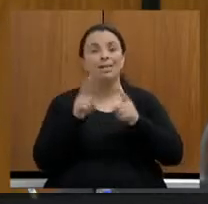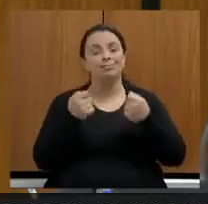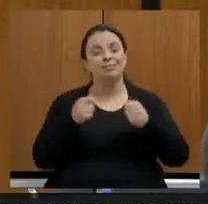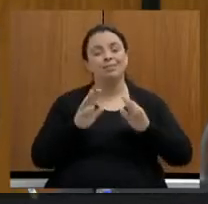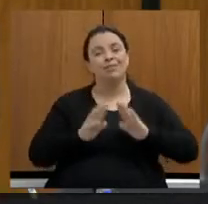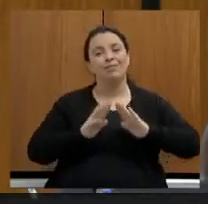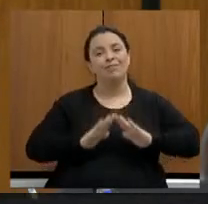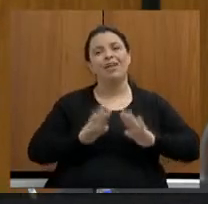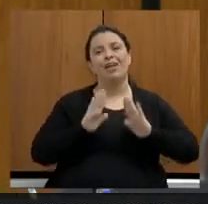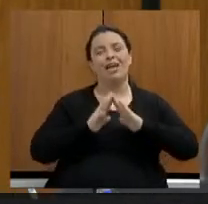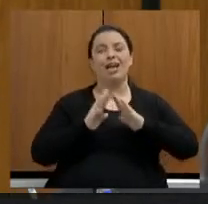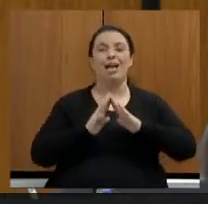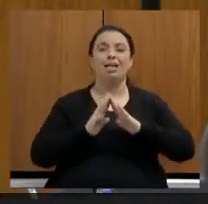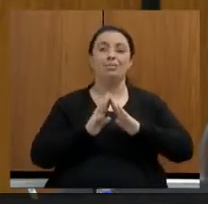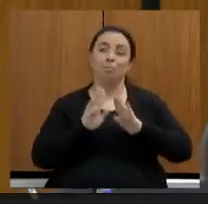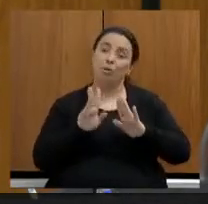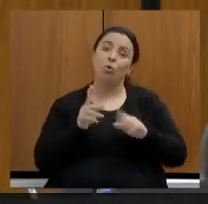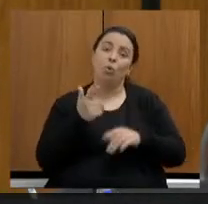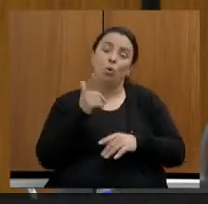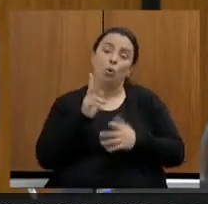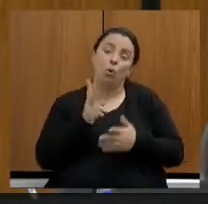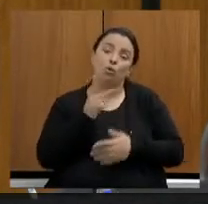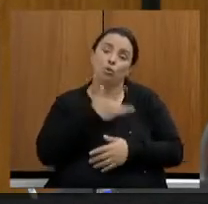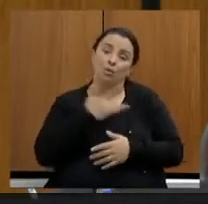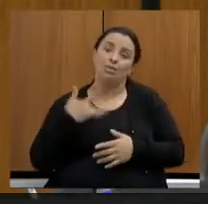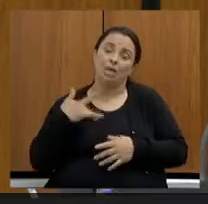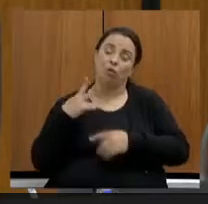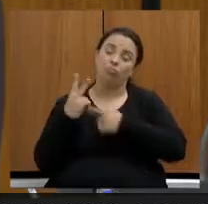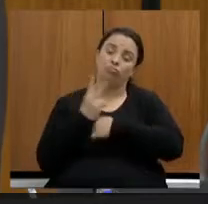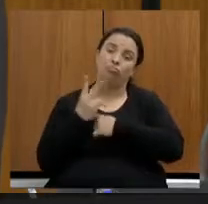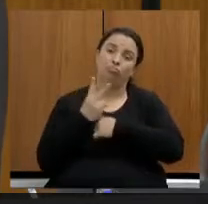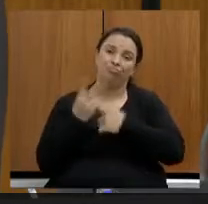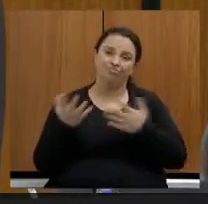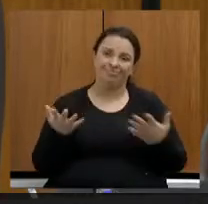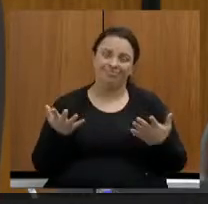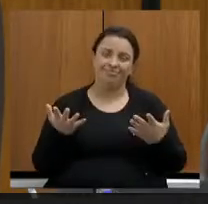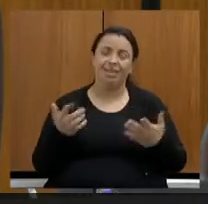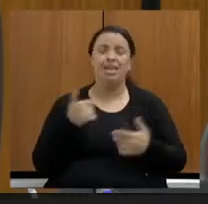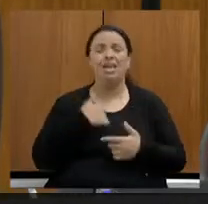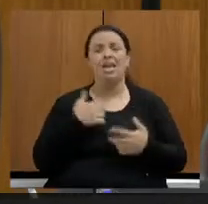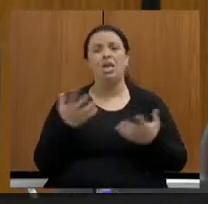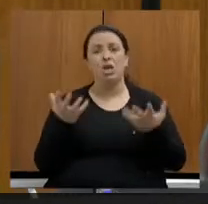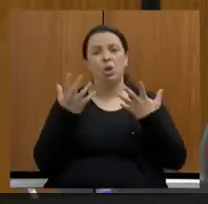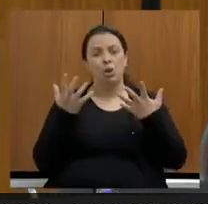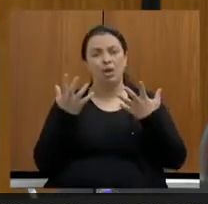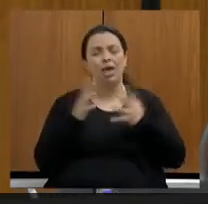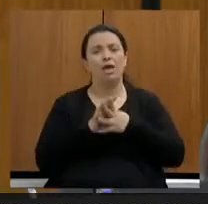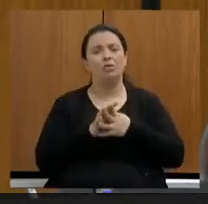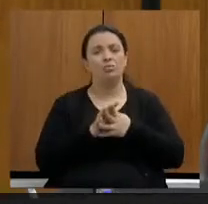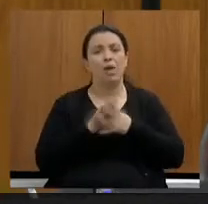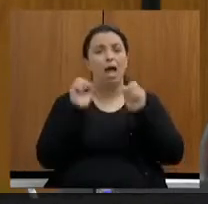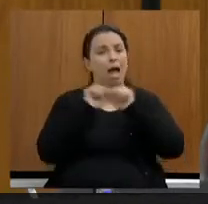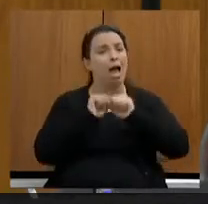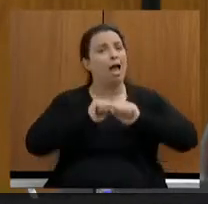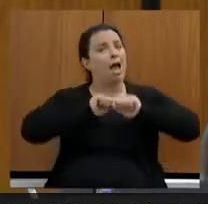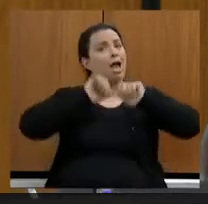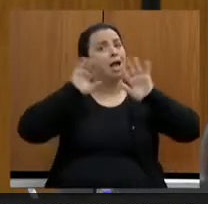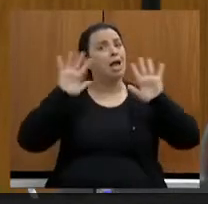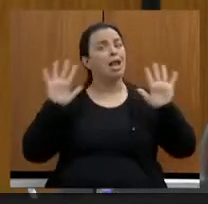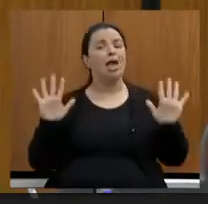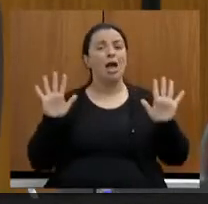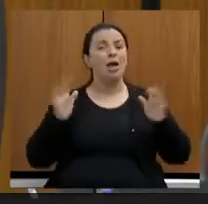saúde e eu quero em alto e bom som secretária Júlia